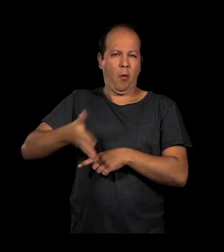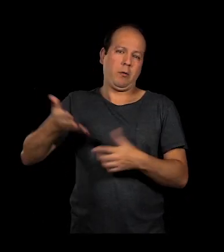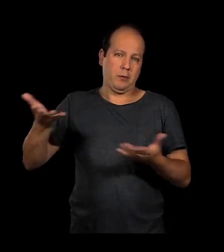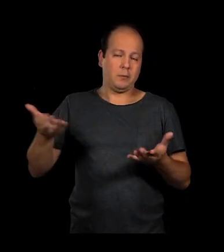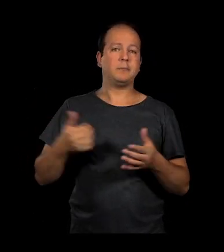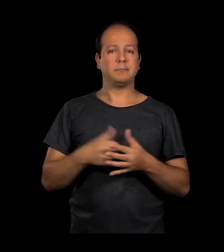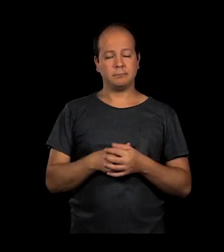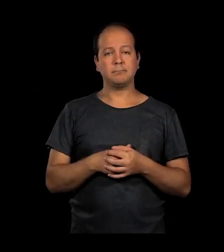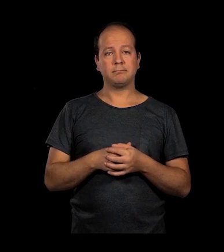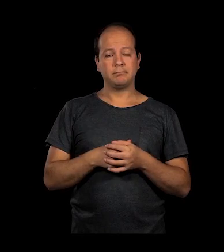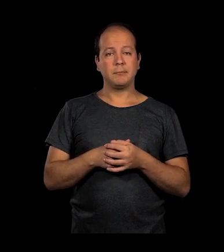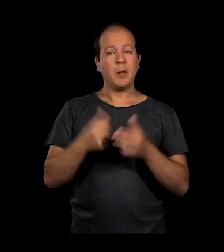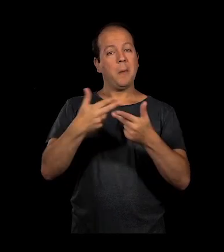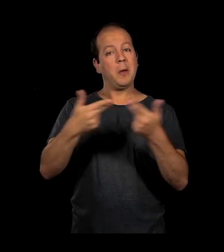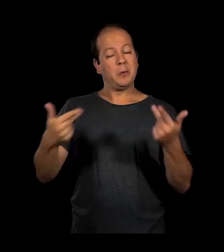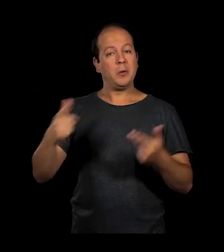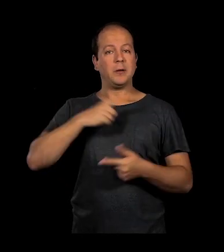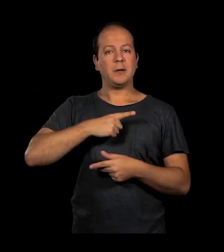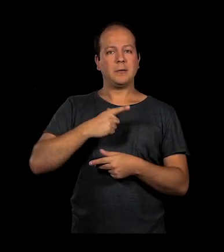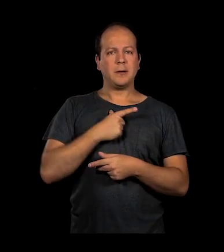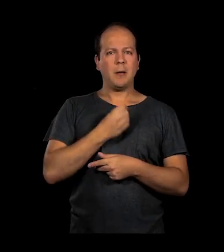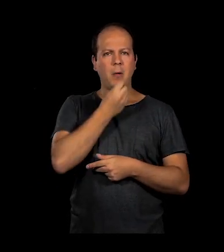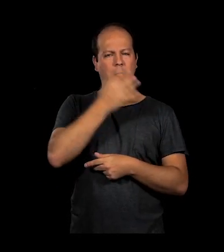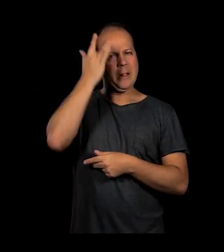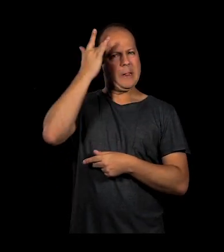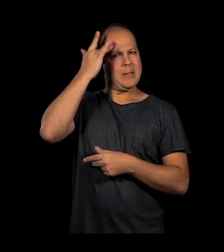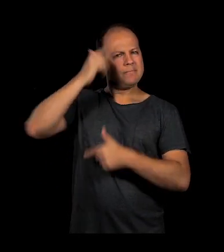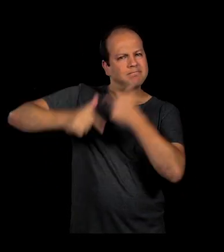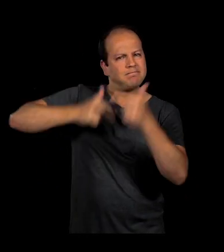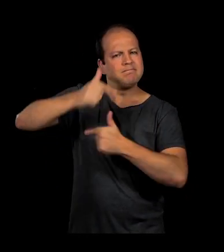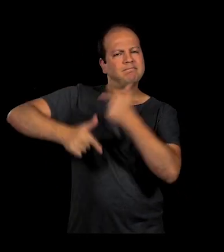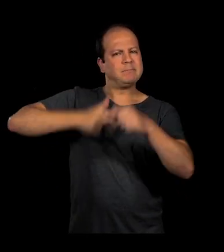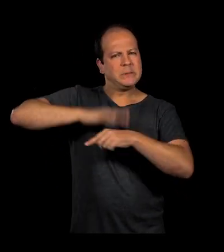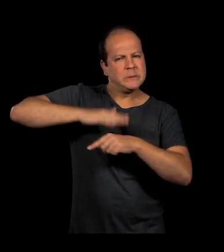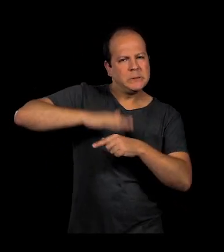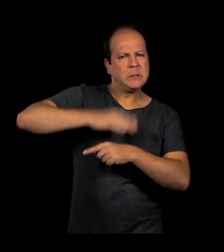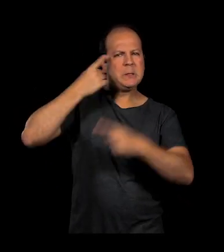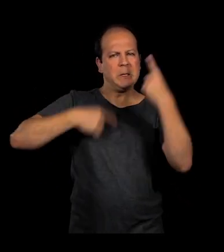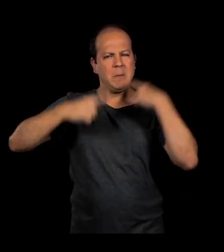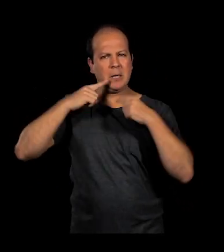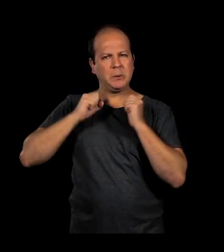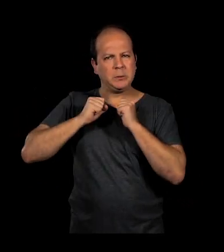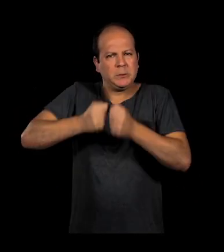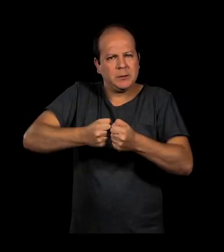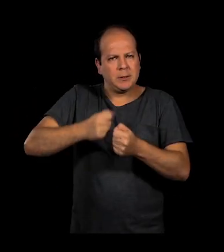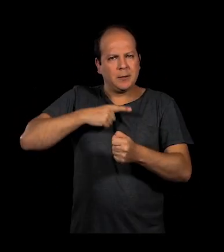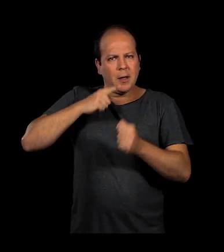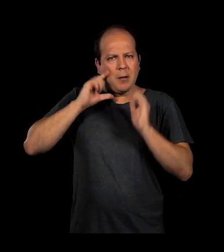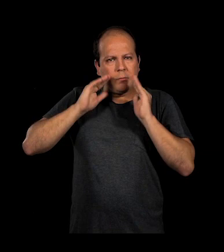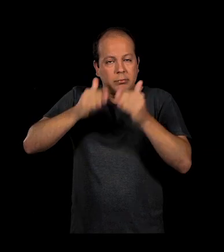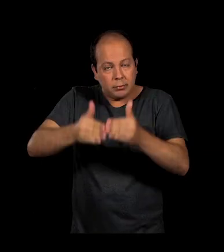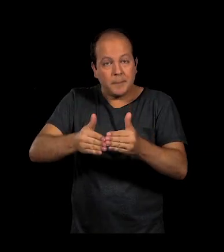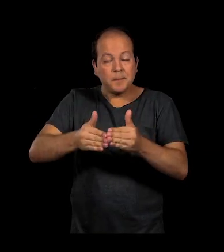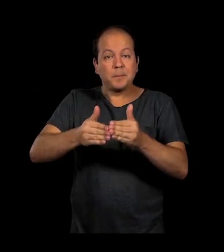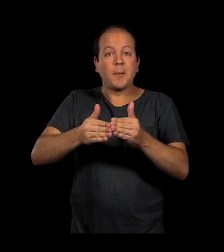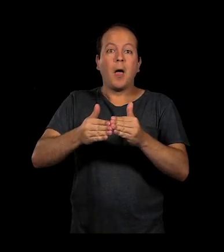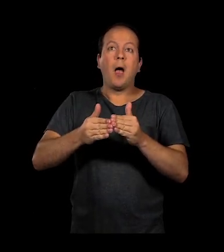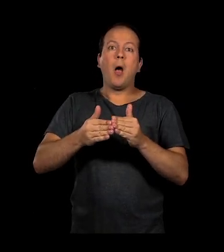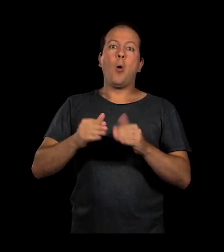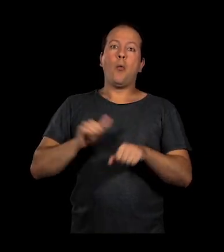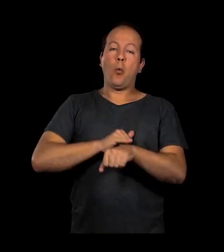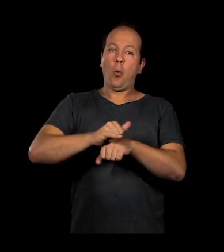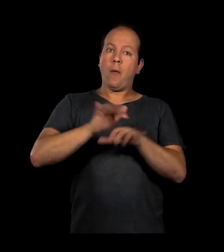uma das coisas boas de terra nerds a trabalhar na solução psicopatia que trabalham e daí no fim de cada